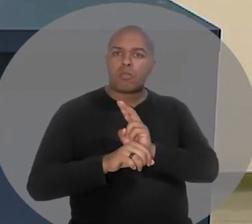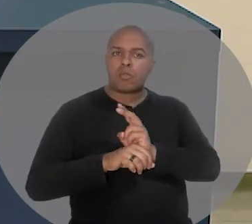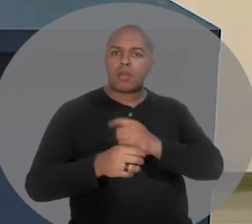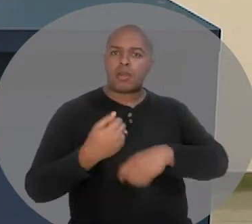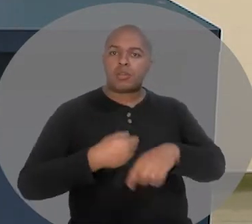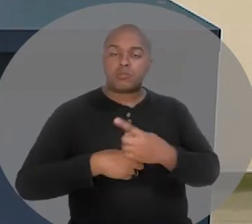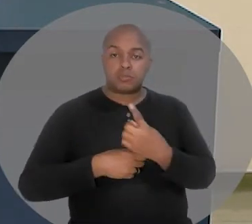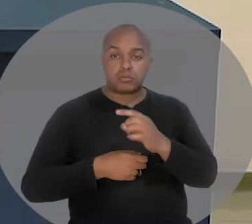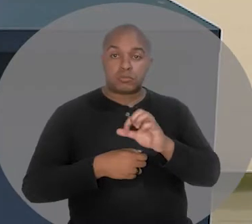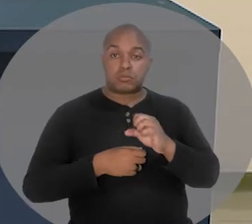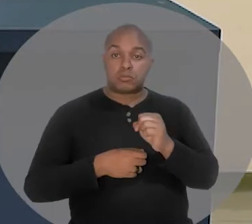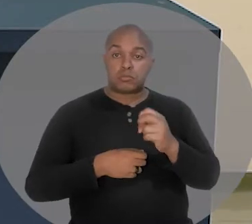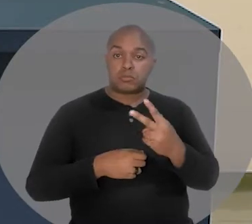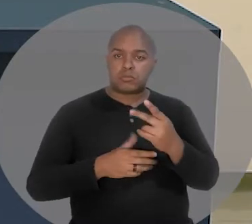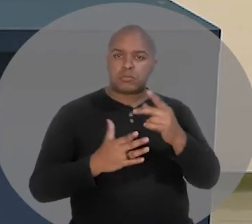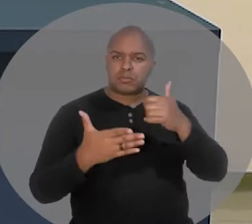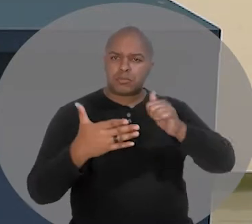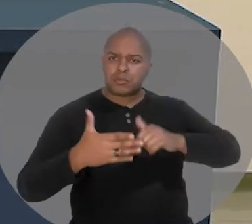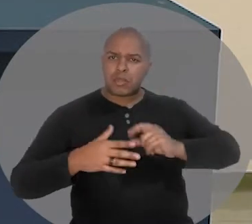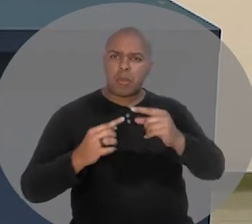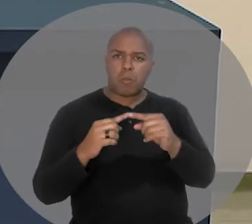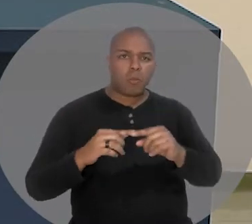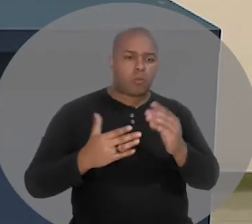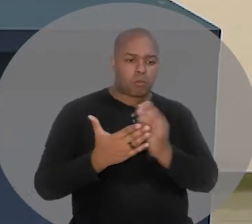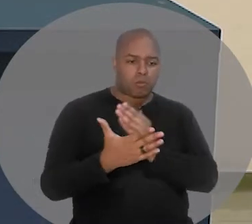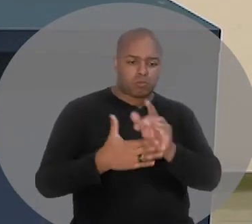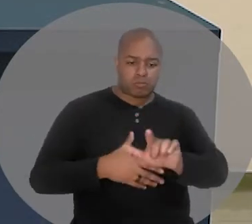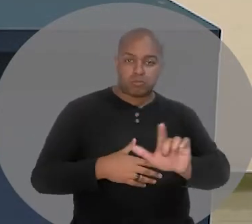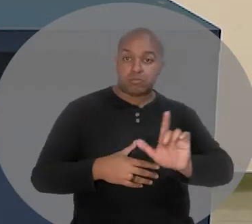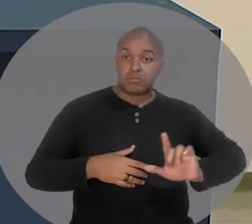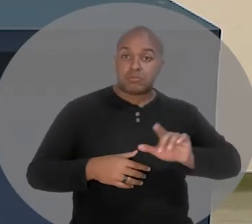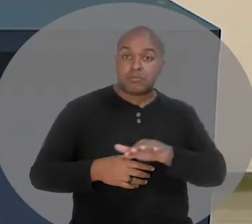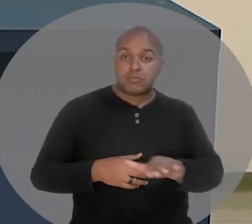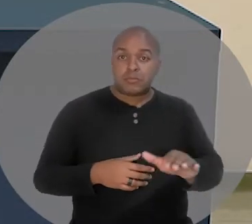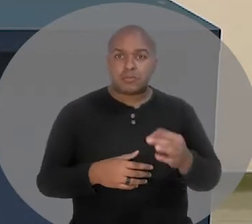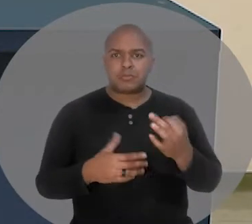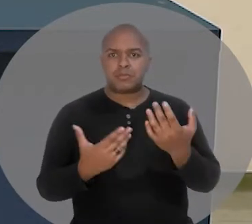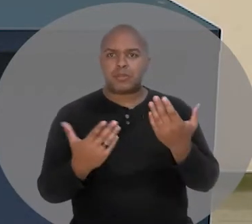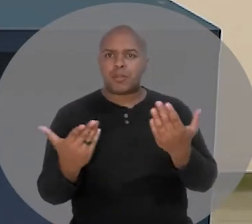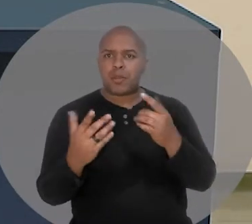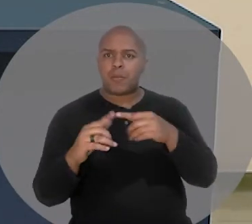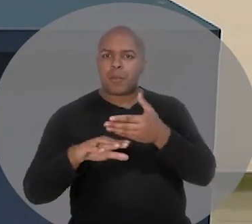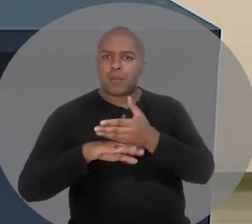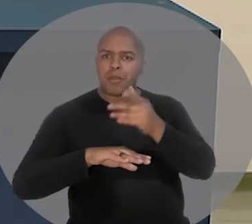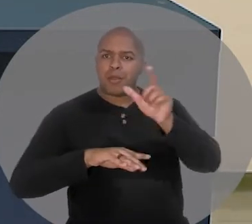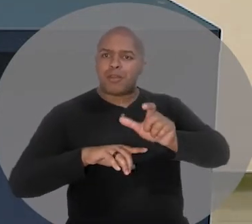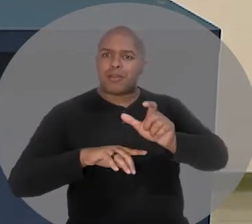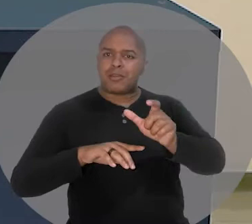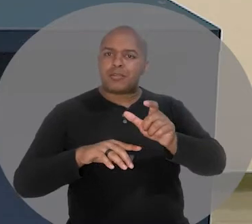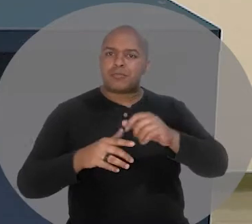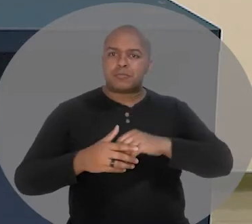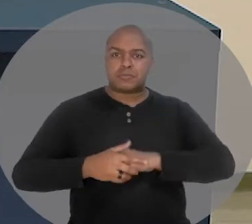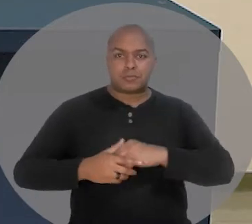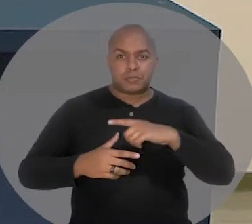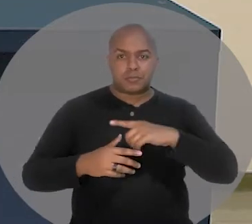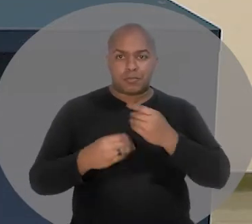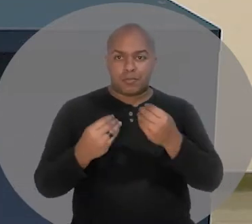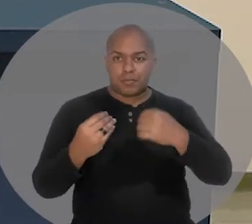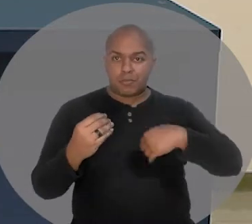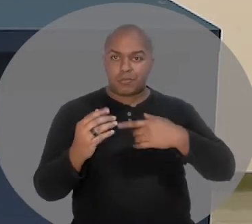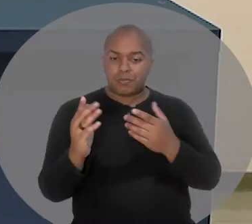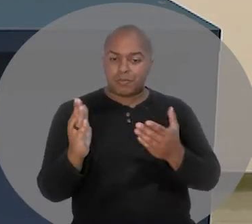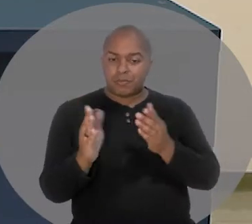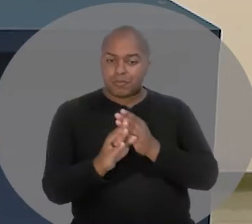em 1992, ela analisa, né, obras da literatura infanto-juvenil, né, cujos protagonistas, né,